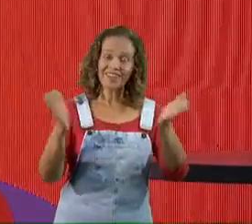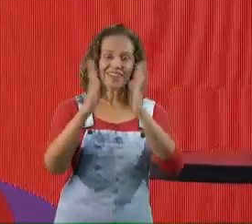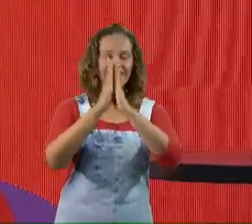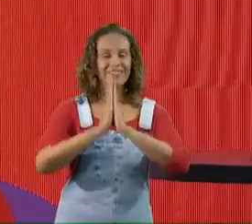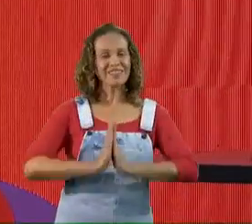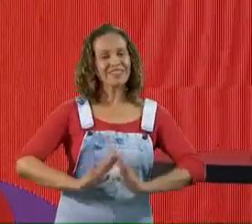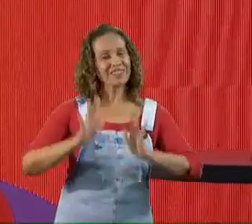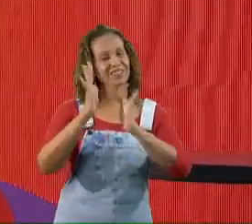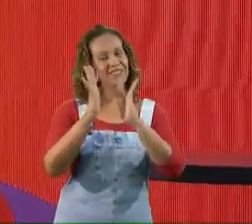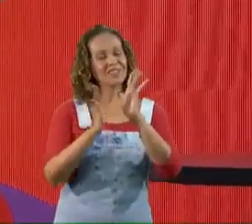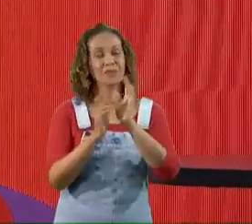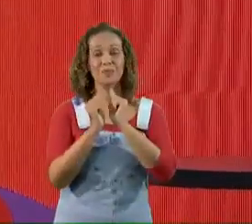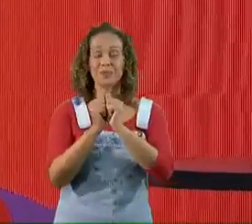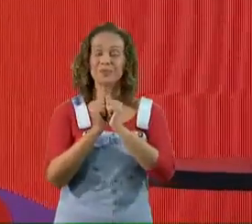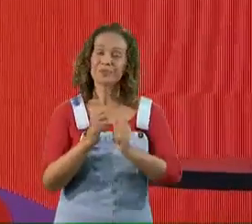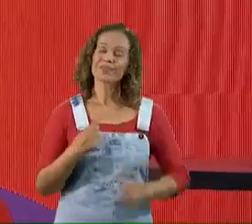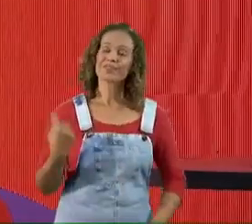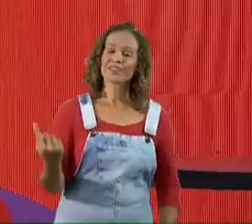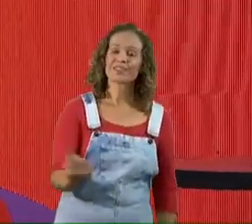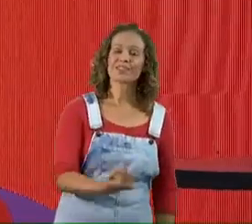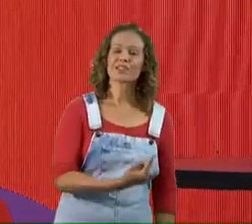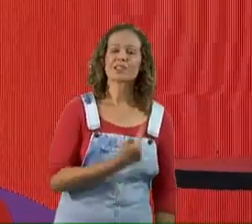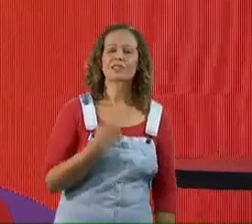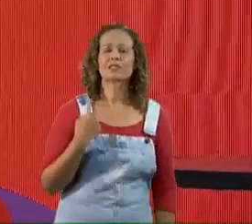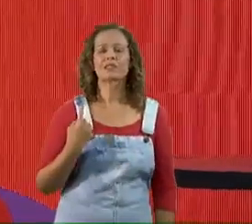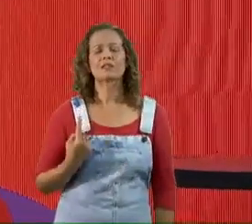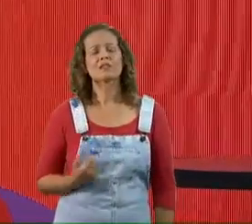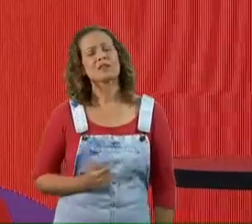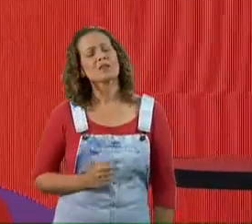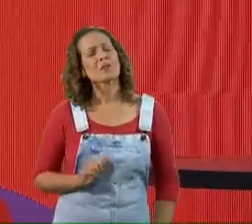adorando a Jesus com a gente. Mas,